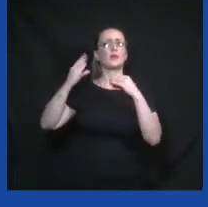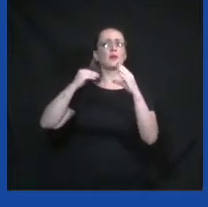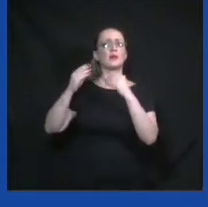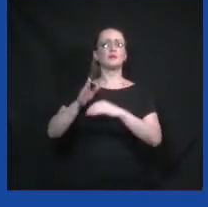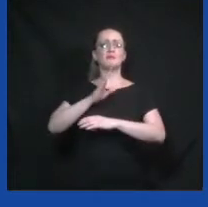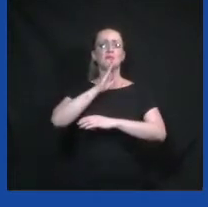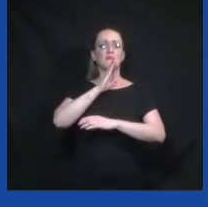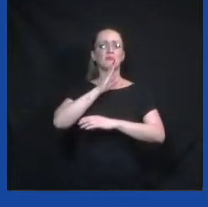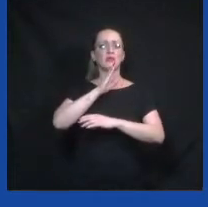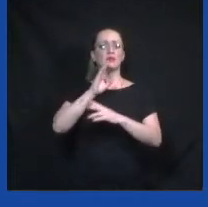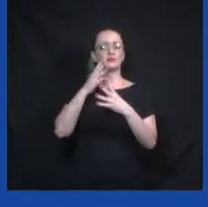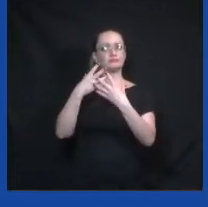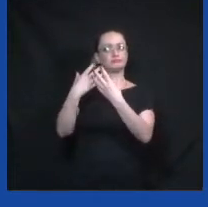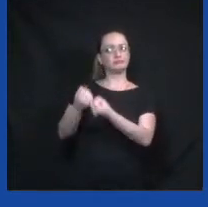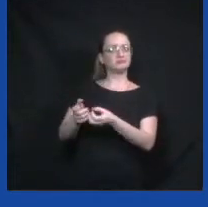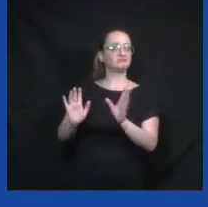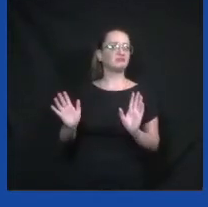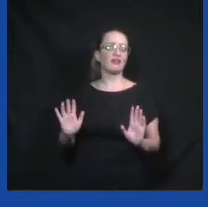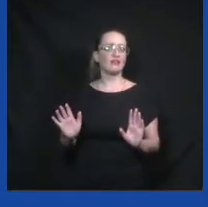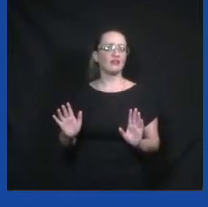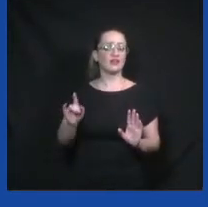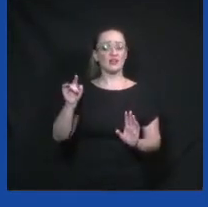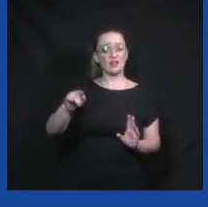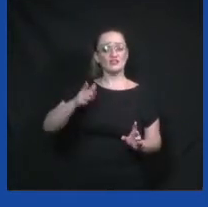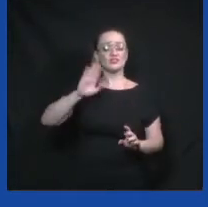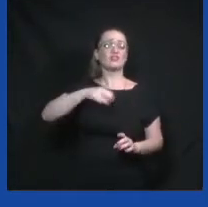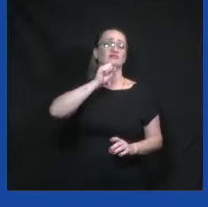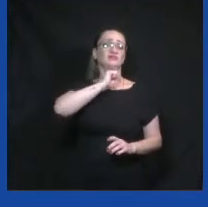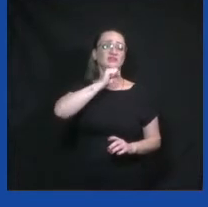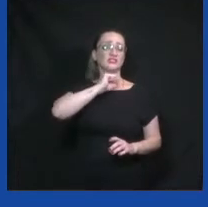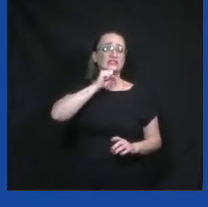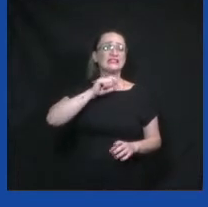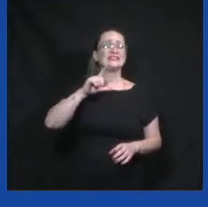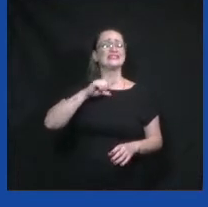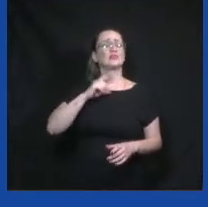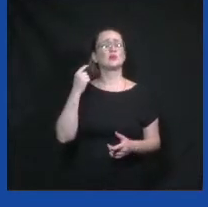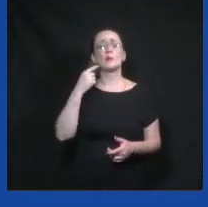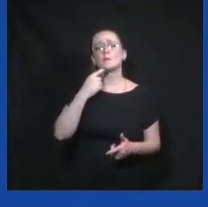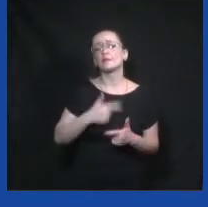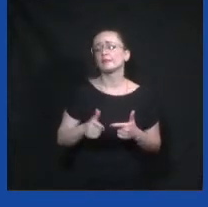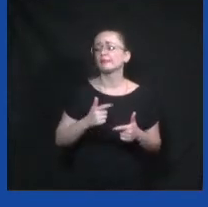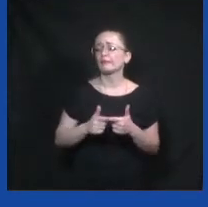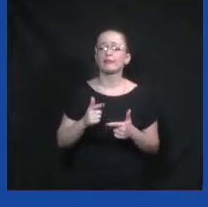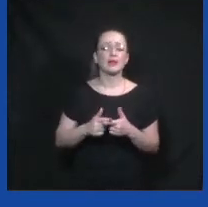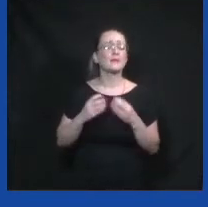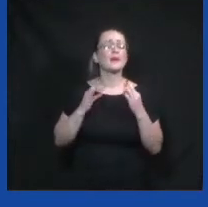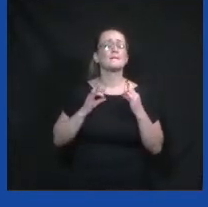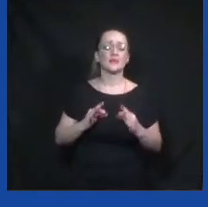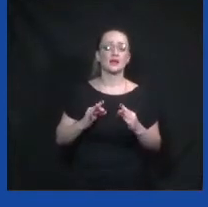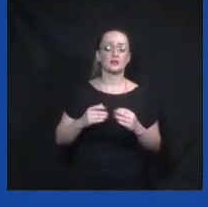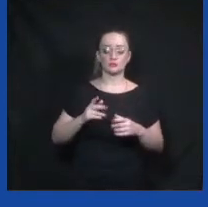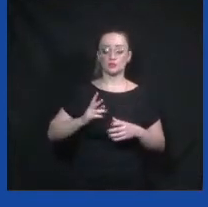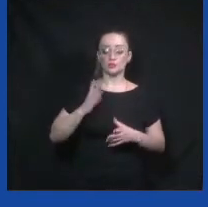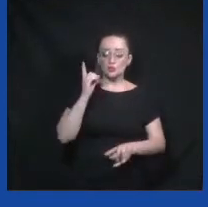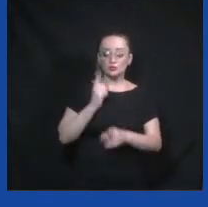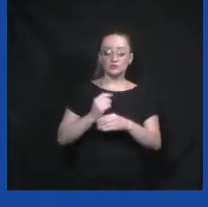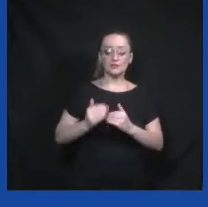respeito, envelhecida, que tem severas dificuldades de encontrar sucessão, por uma razão